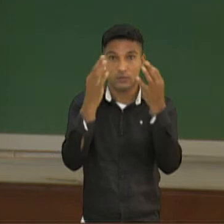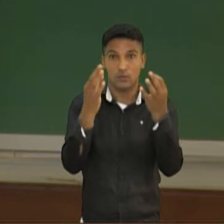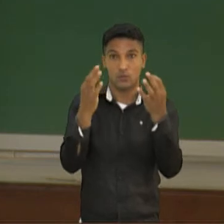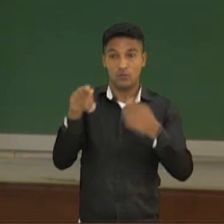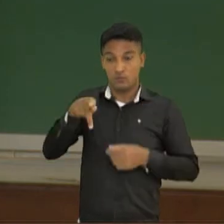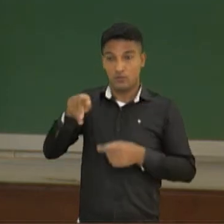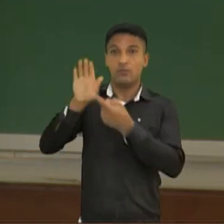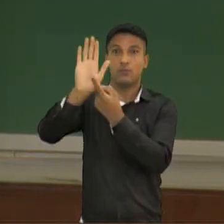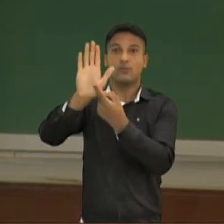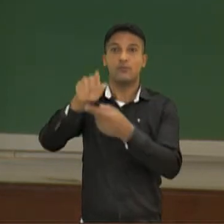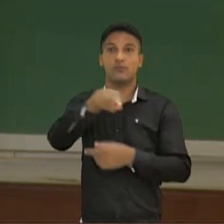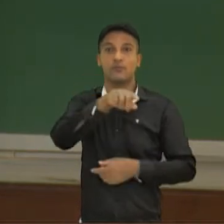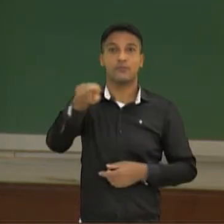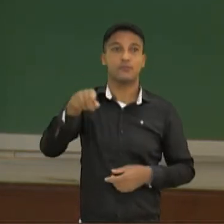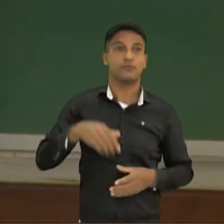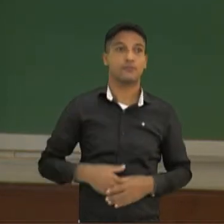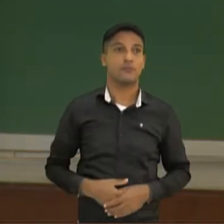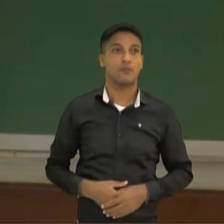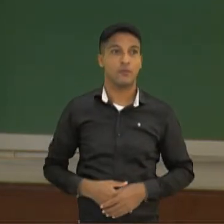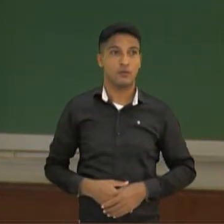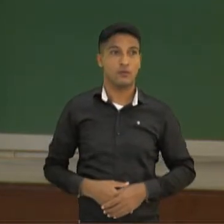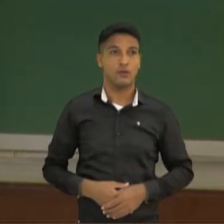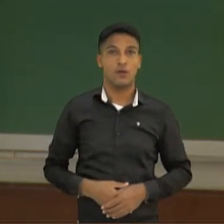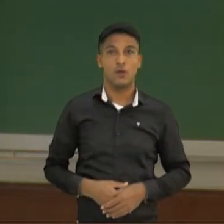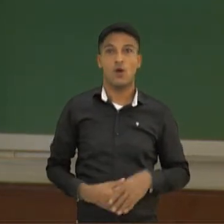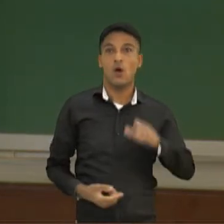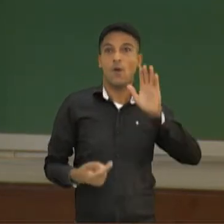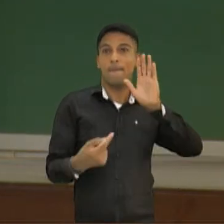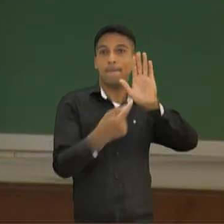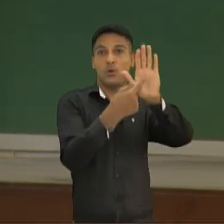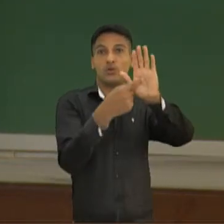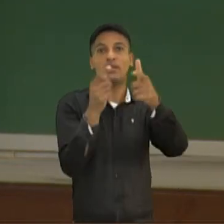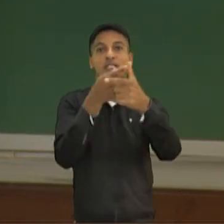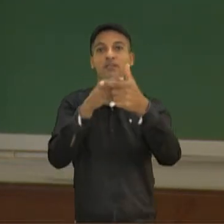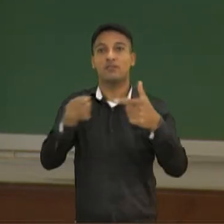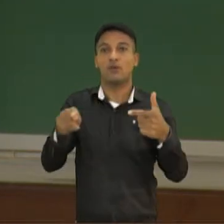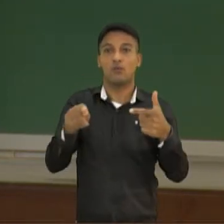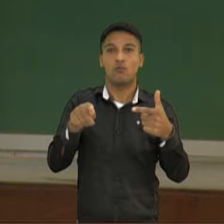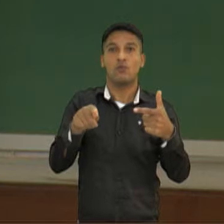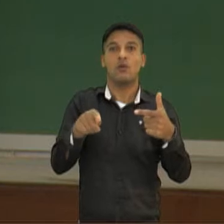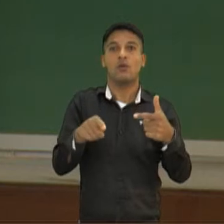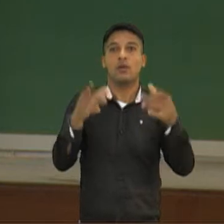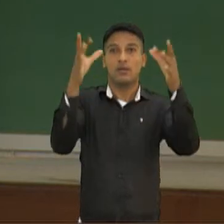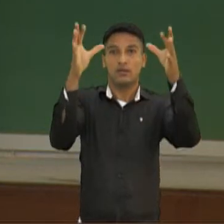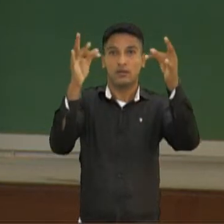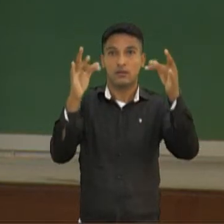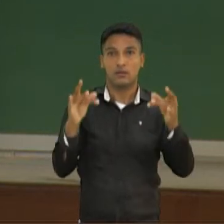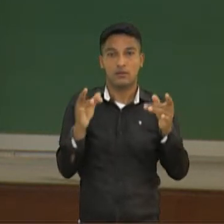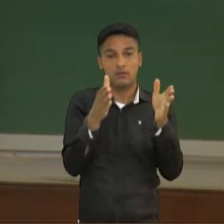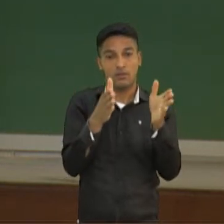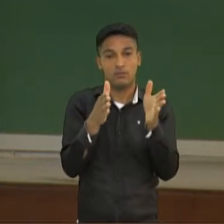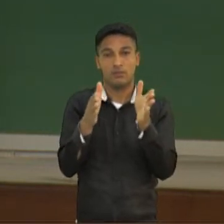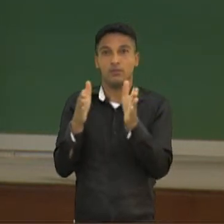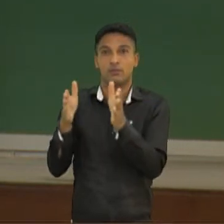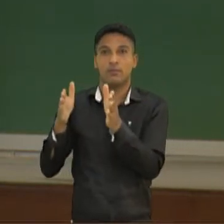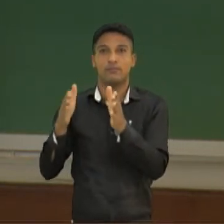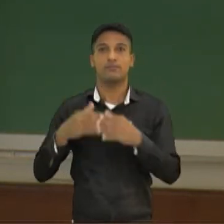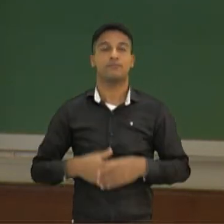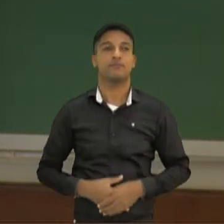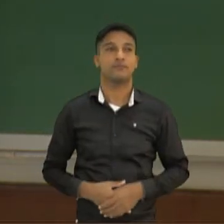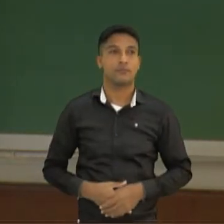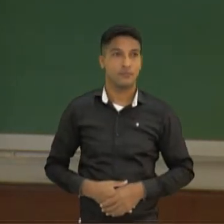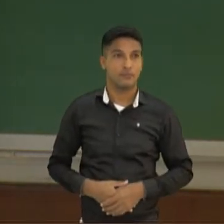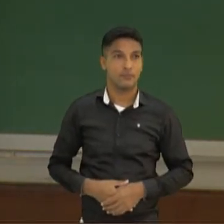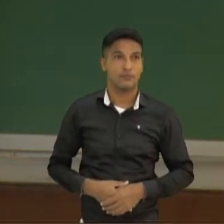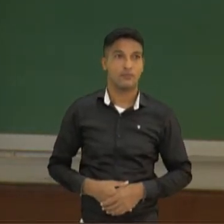para vocês. Bom, eu trouxe a divisão passo a passo para a gente poder ir conversando sobre essa operação,